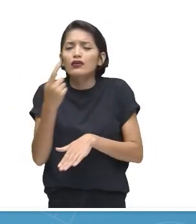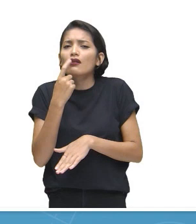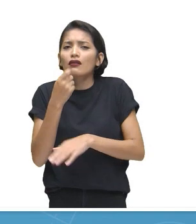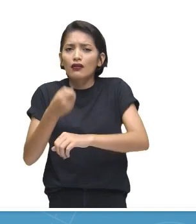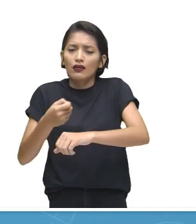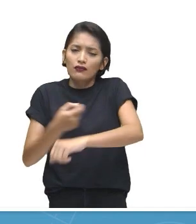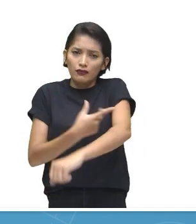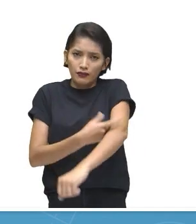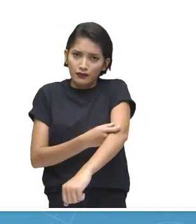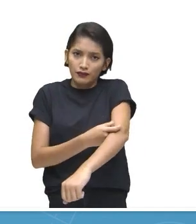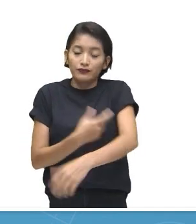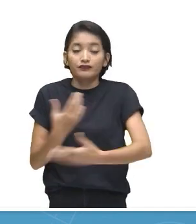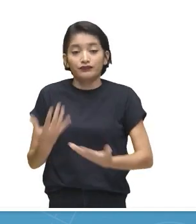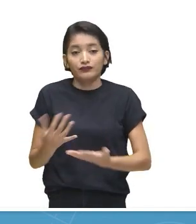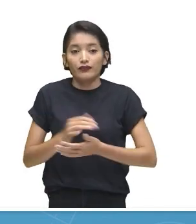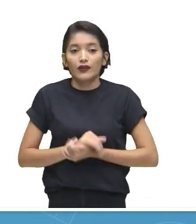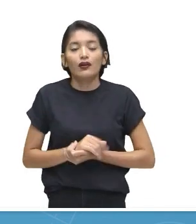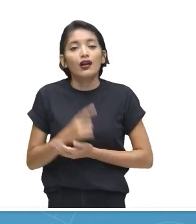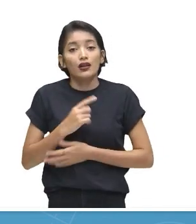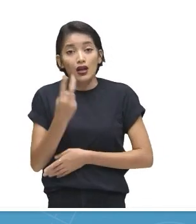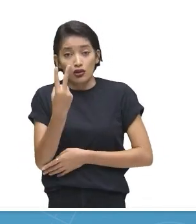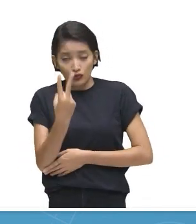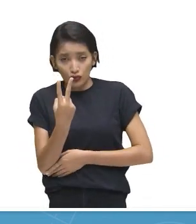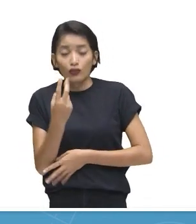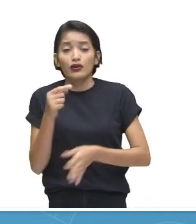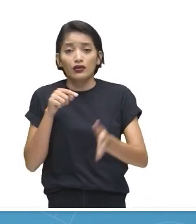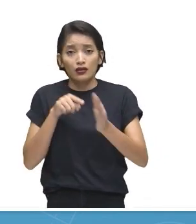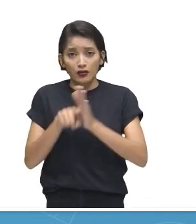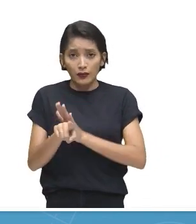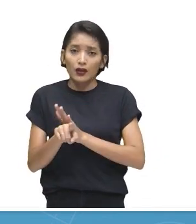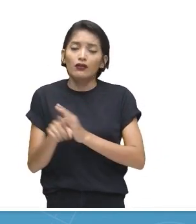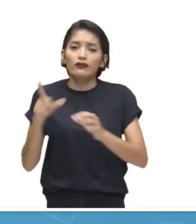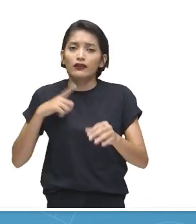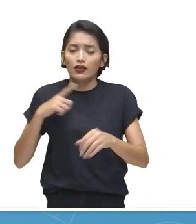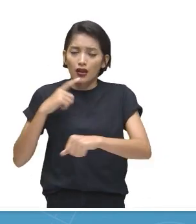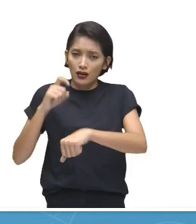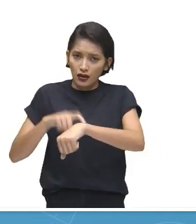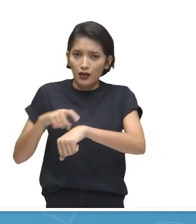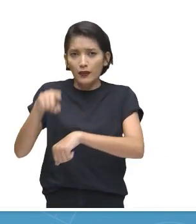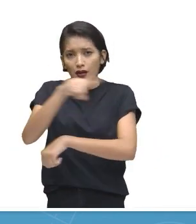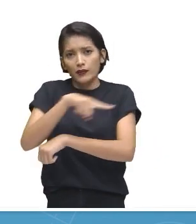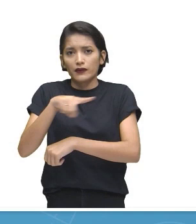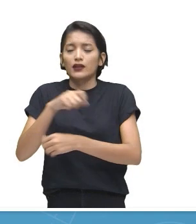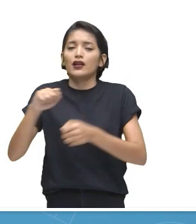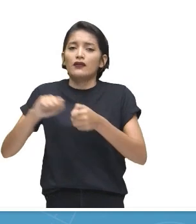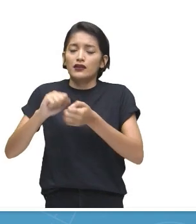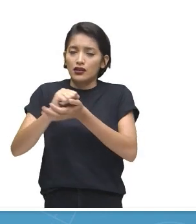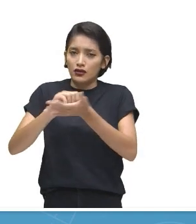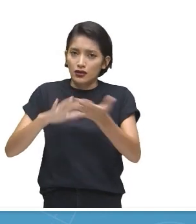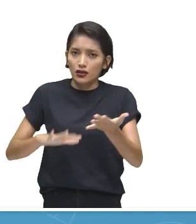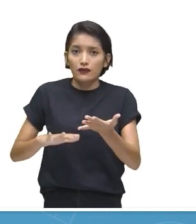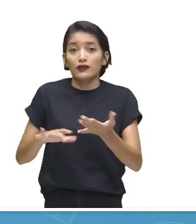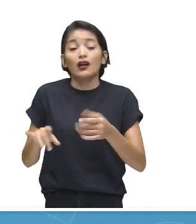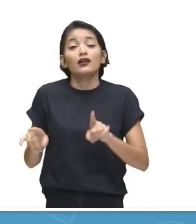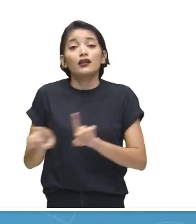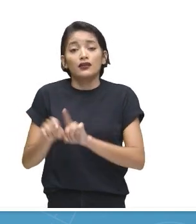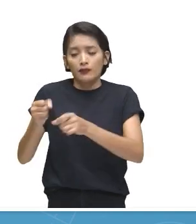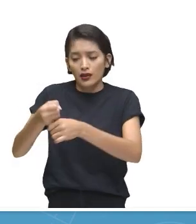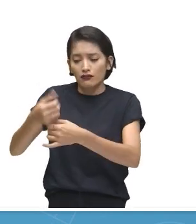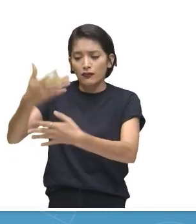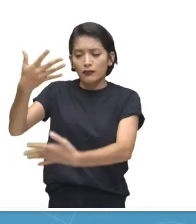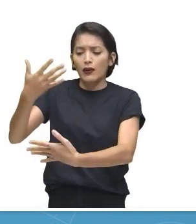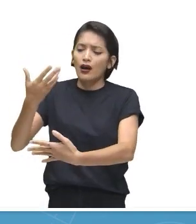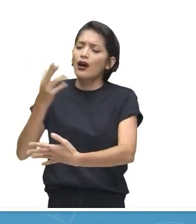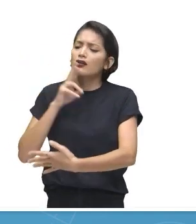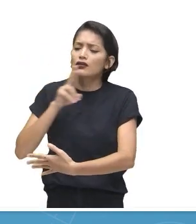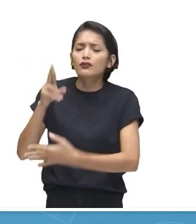Então essas aí são as nossas atividades da DLI. Vai ter um tempinho aí para vocês realizarem a atividade. Mandem sua resposta lá no